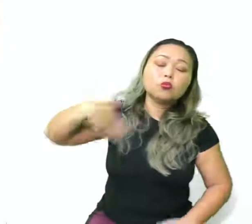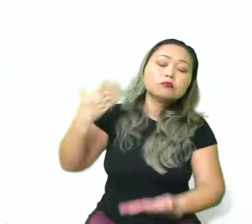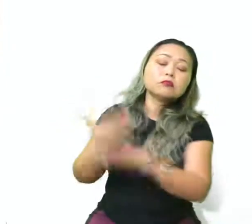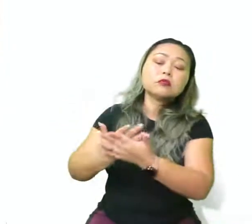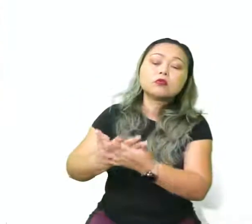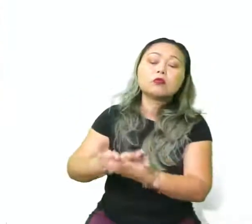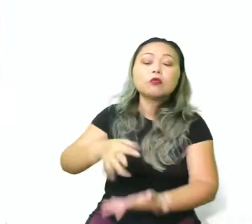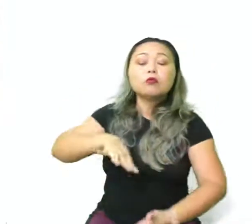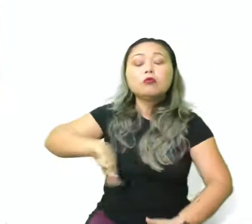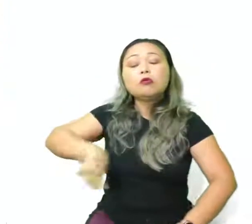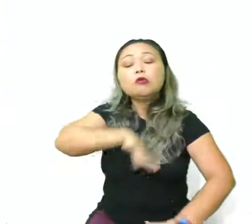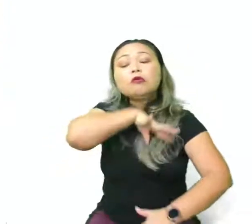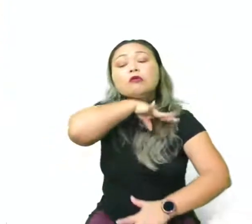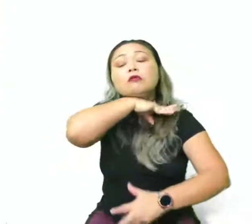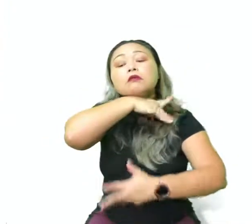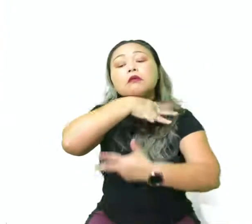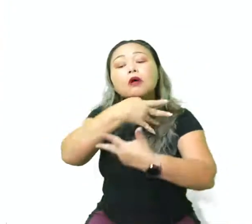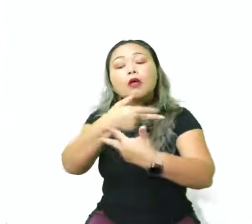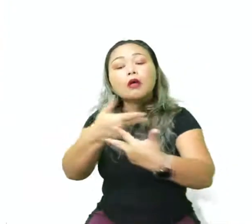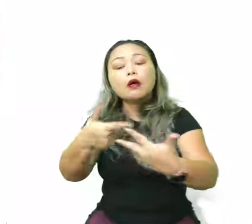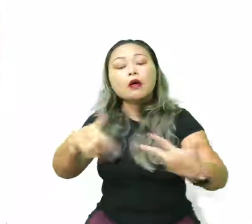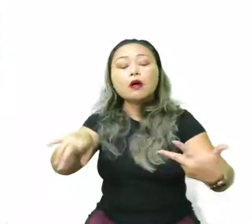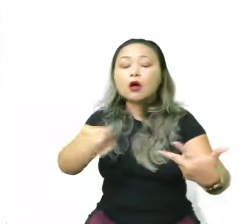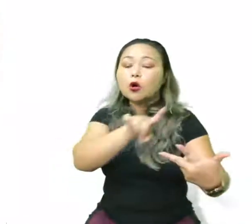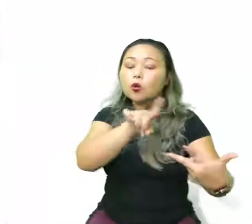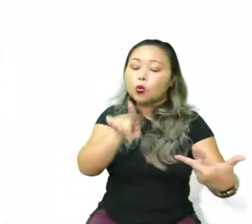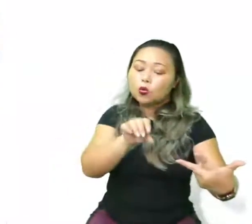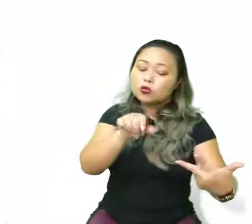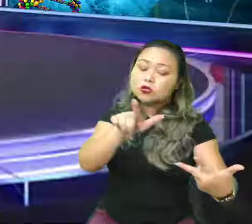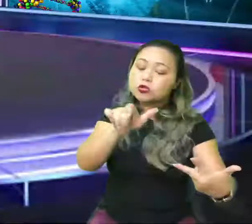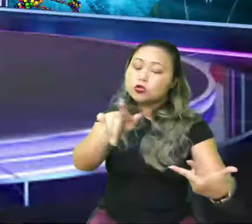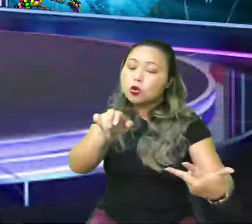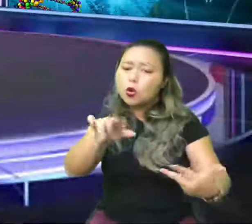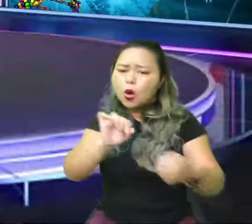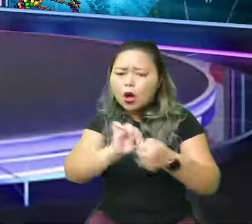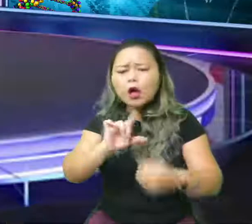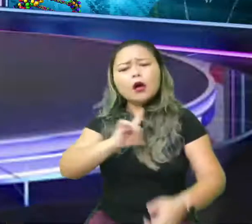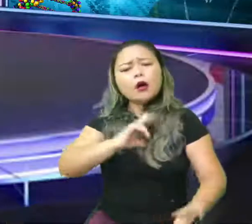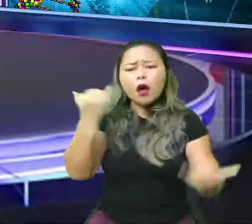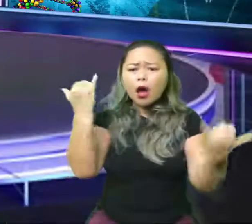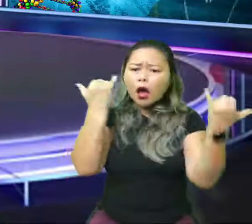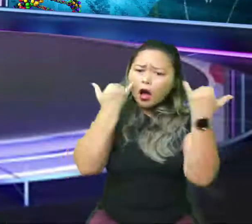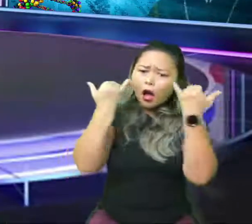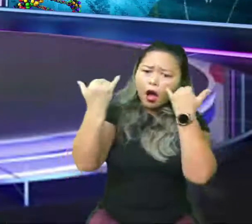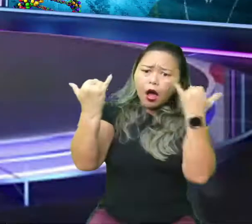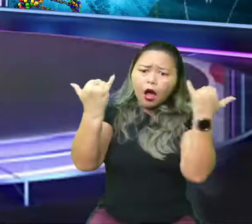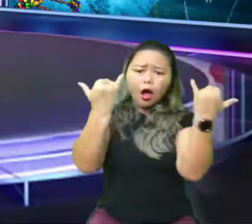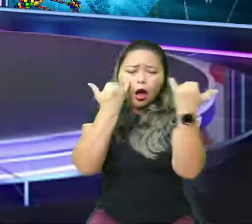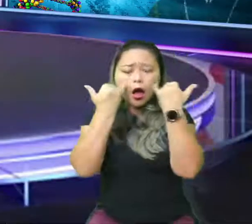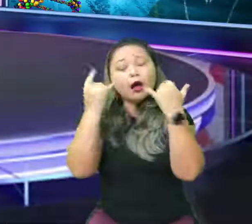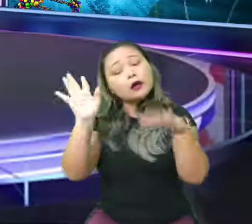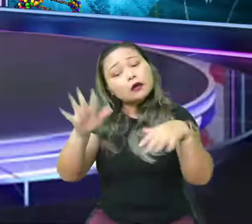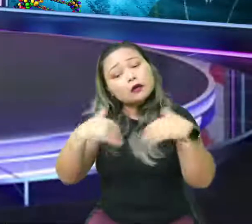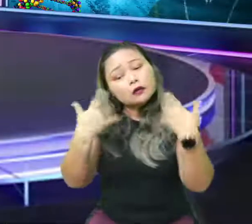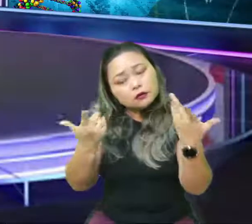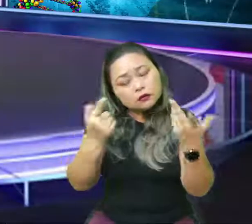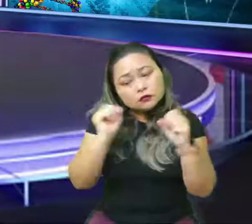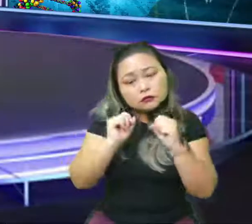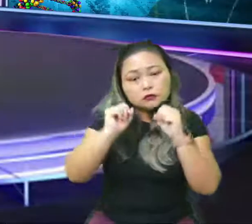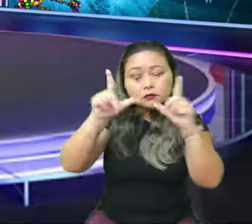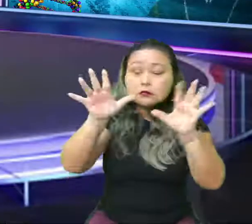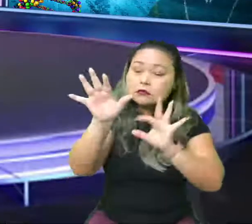os animais, que é a zoologia, certo? Então, professora, são muitas informações. Pois é, então você se liga